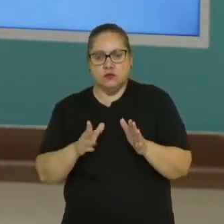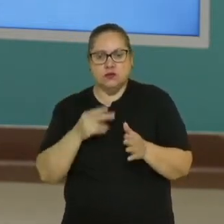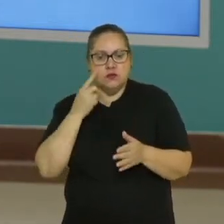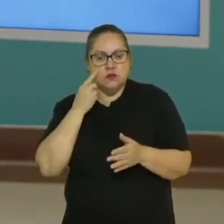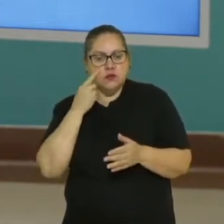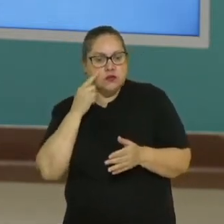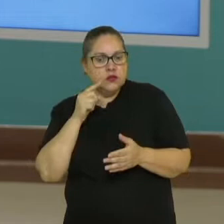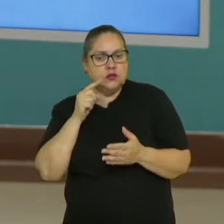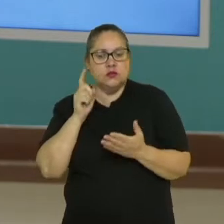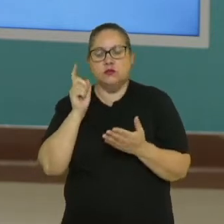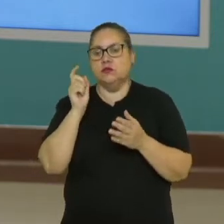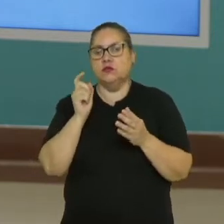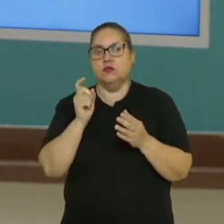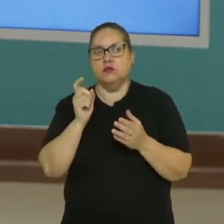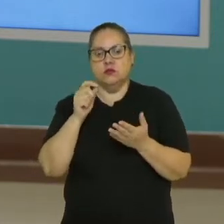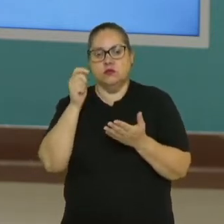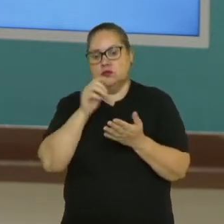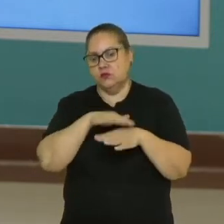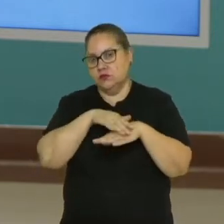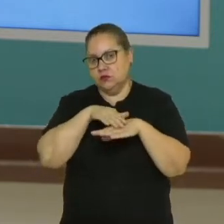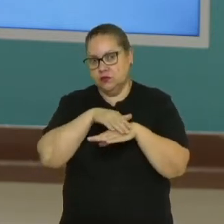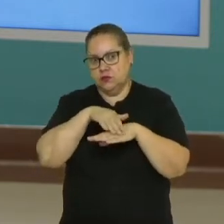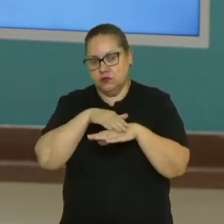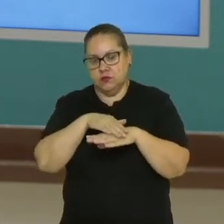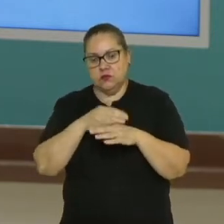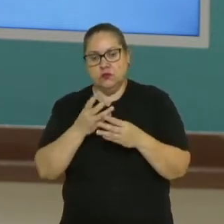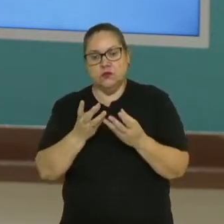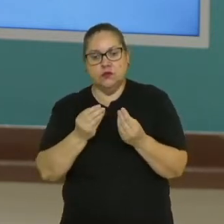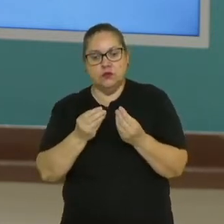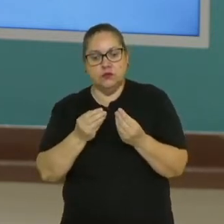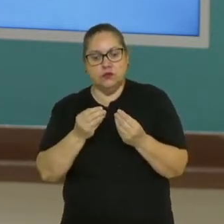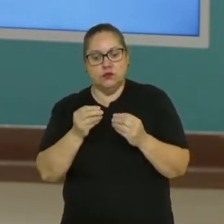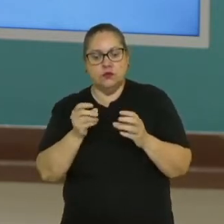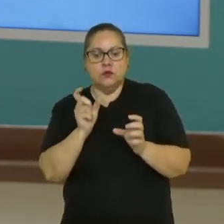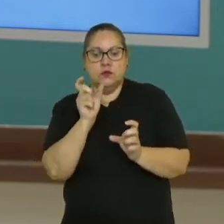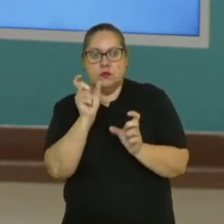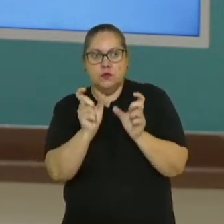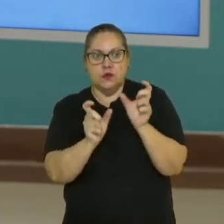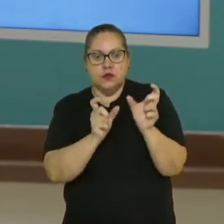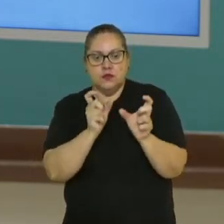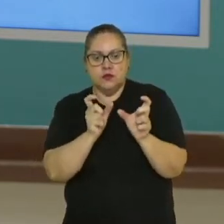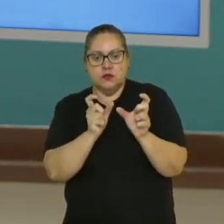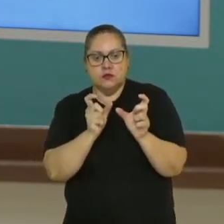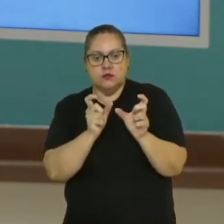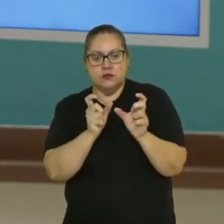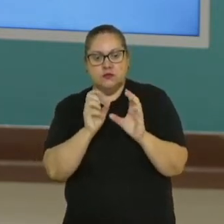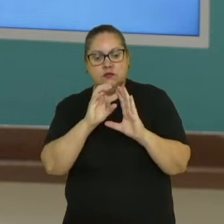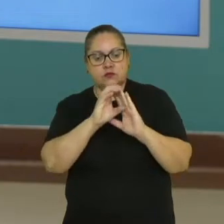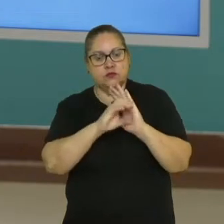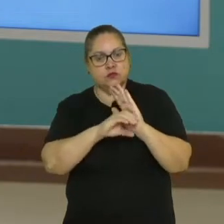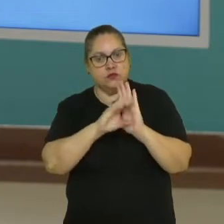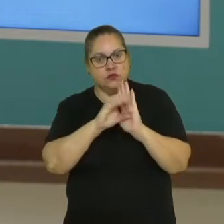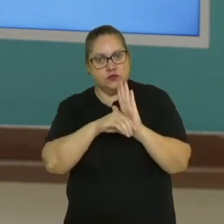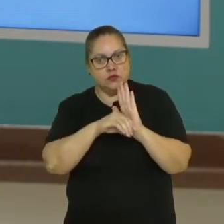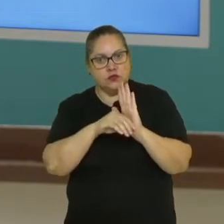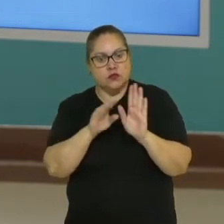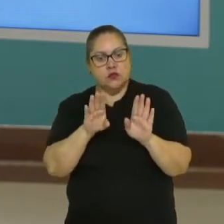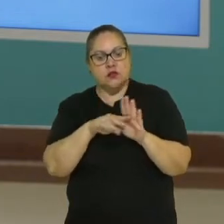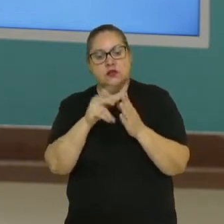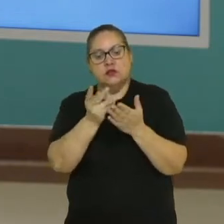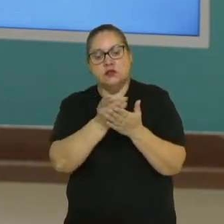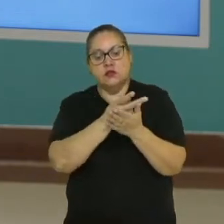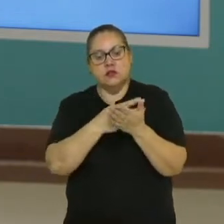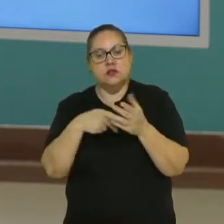esse assunto, nós vamos conversando, muitas palavras, conceitos e até desenhos nós